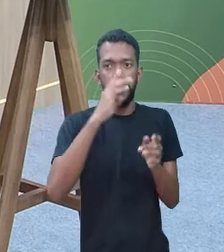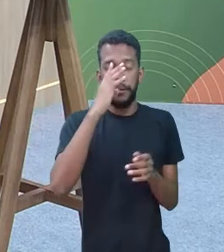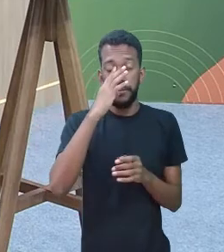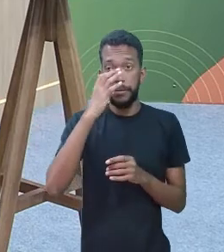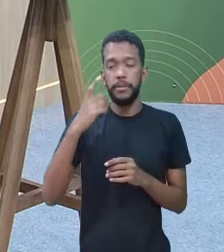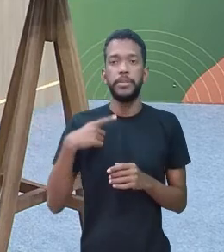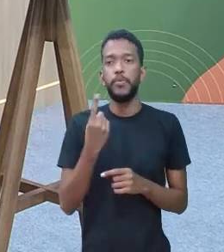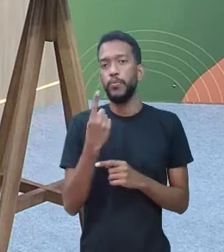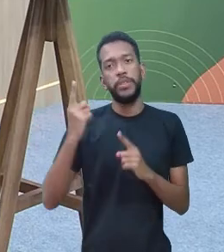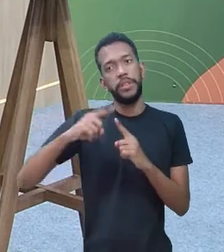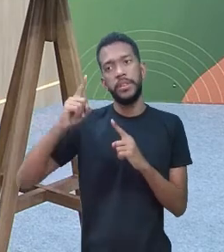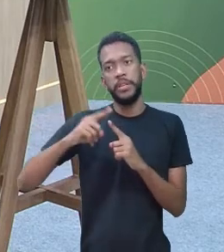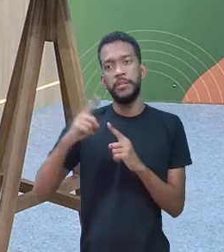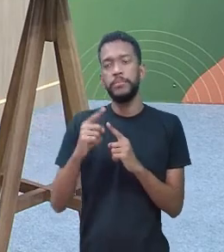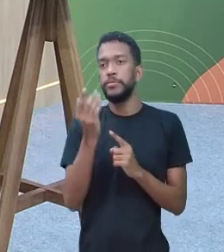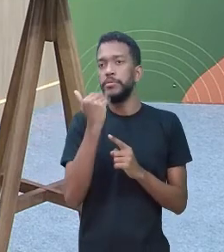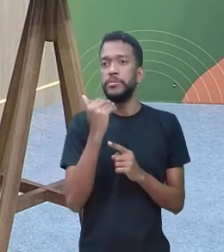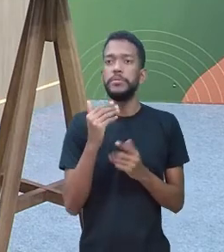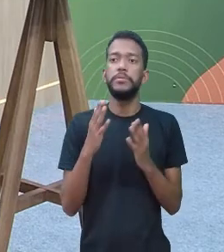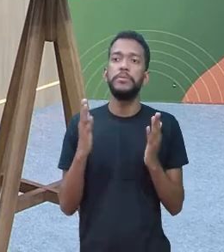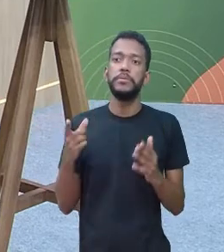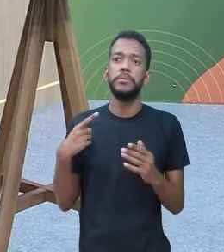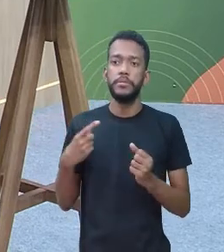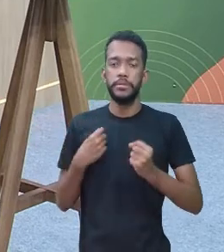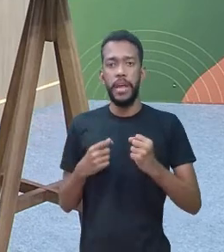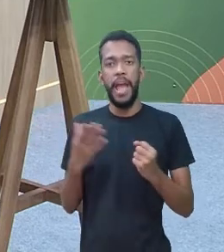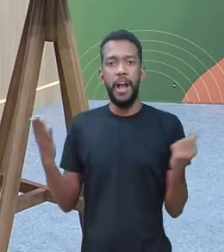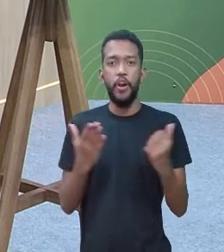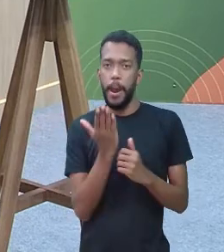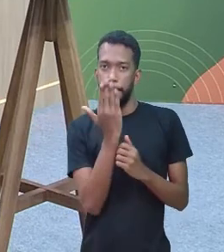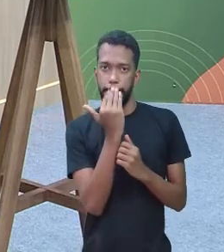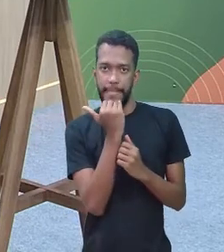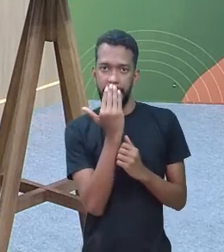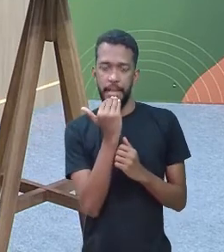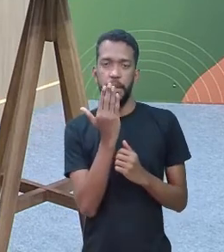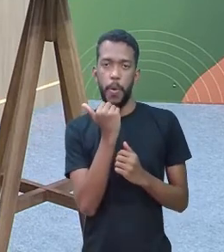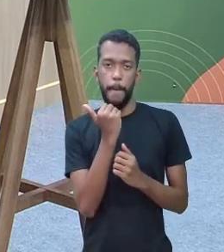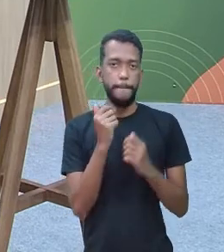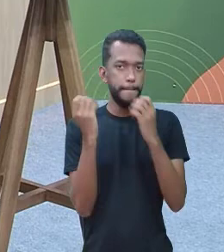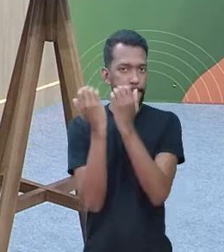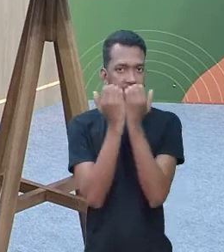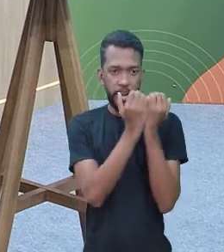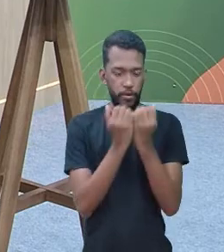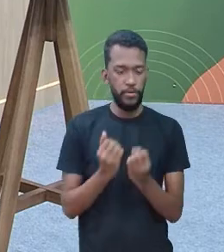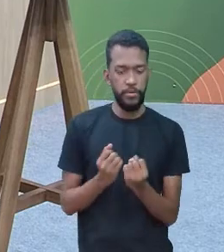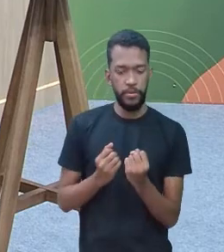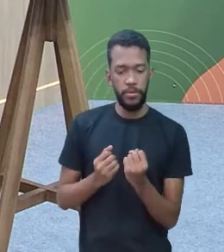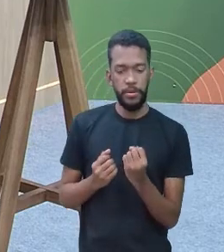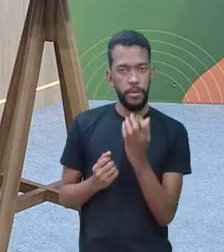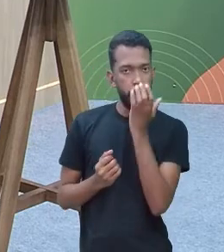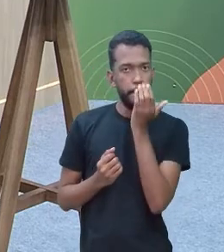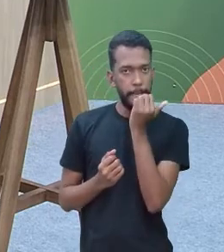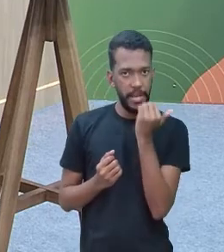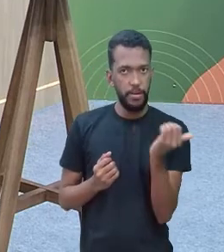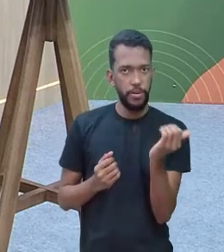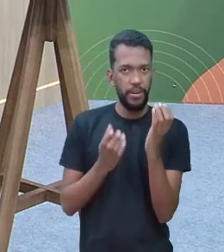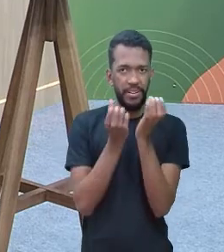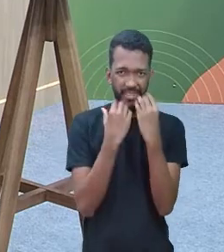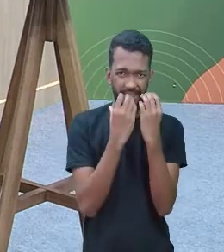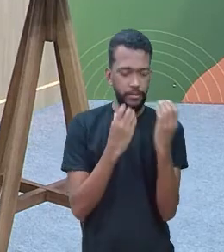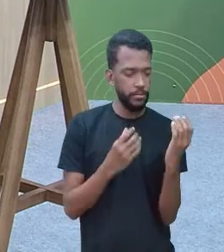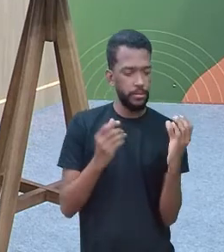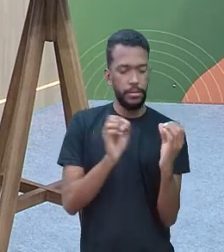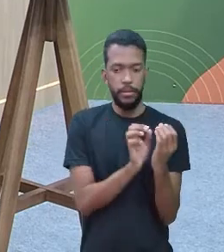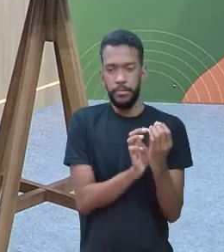tinha um desses herbívoros. E eu tenho quantos herbívoros aqui? Eu tenho um rato, né? Eu tenho aí uma ave, eu